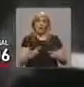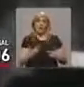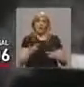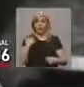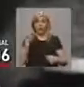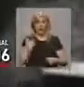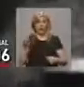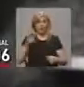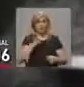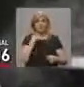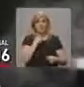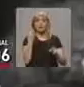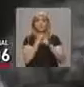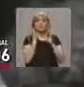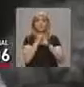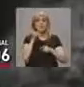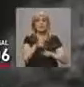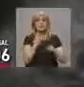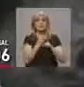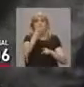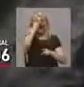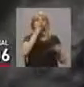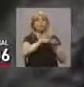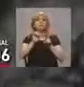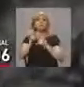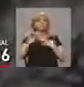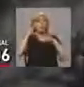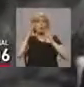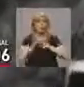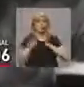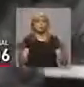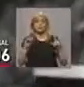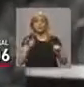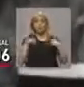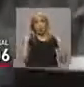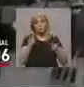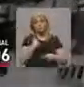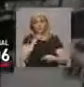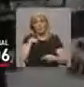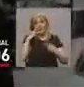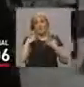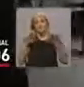agora, dizem tanta coisa de cá, as opiniões variam, não sei, não faço ideia, só depois é que poderei avaliar.